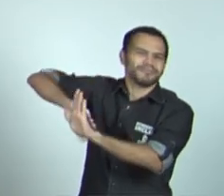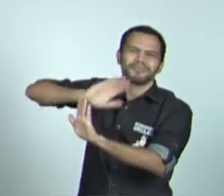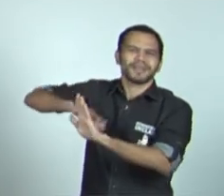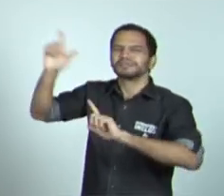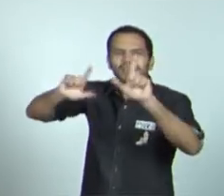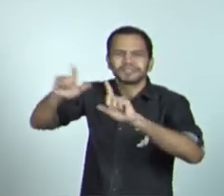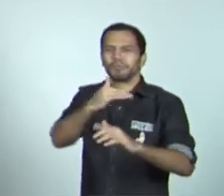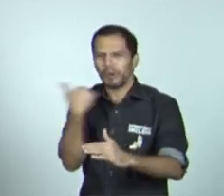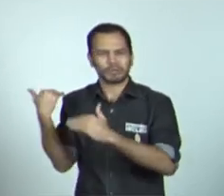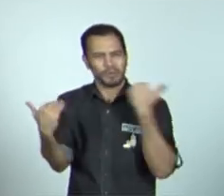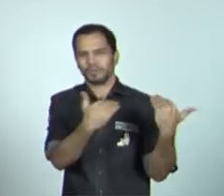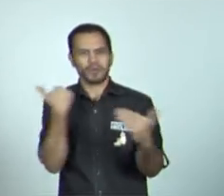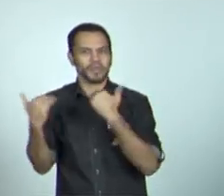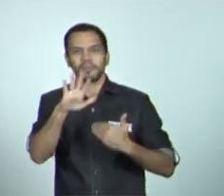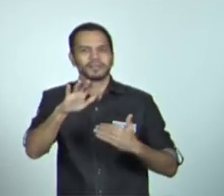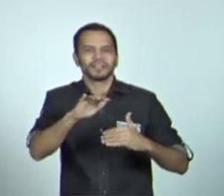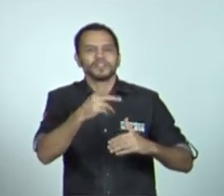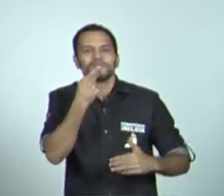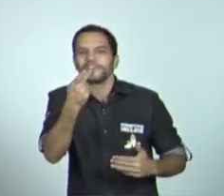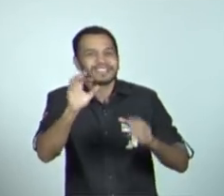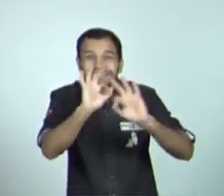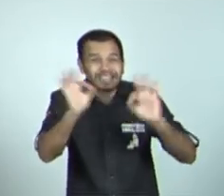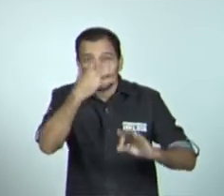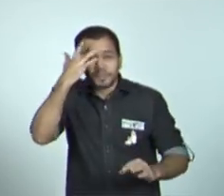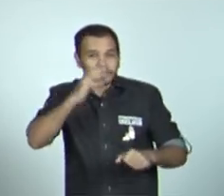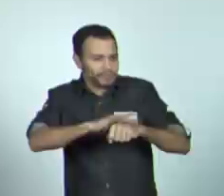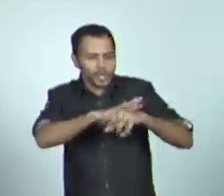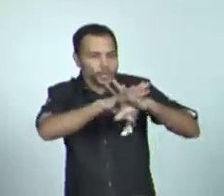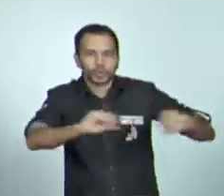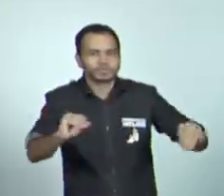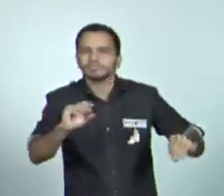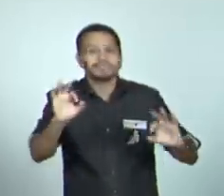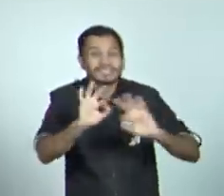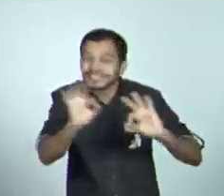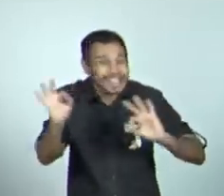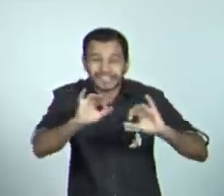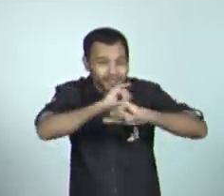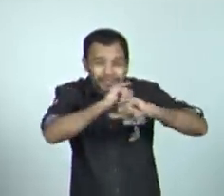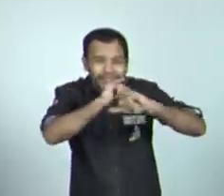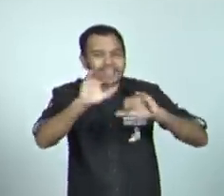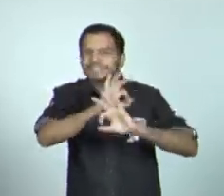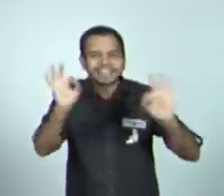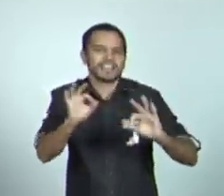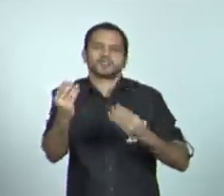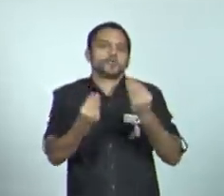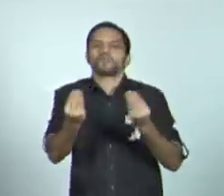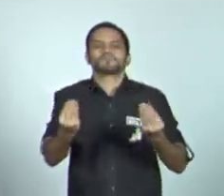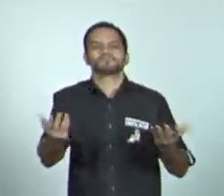morte morte não fala que seu curado quase não faz vez que eu vou falar uma galinha saiu curada ali é o sol só vejo